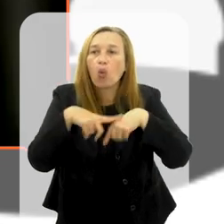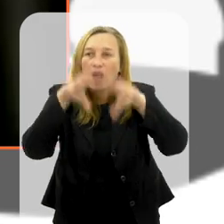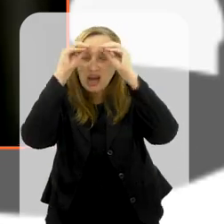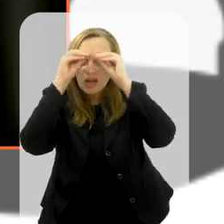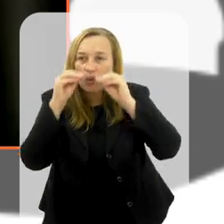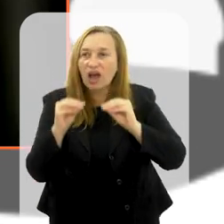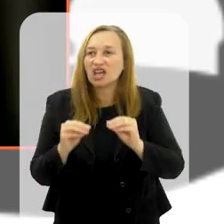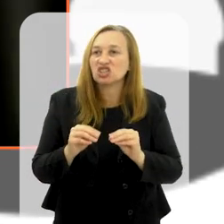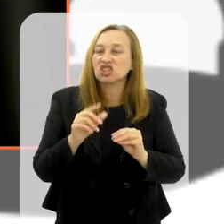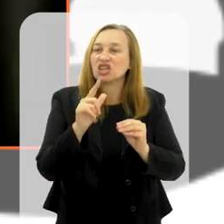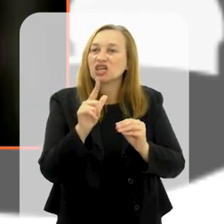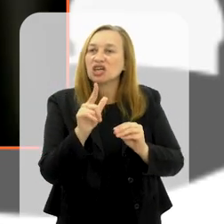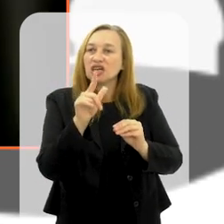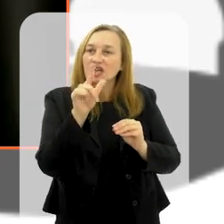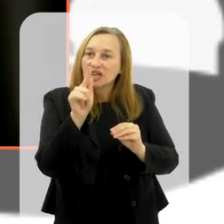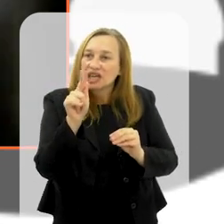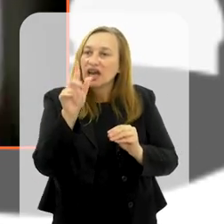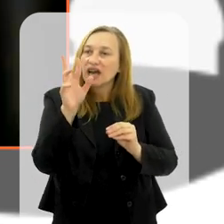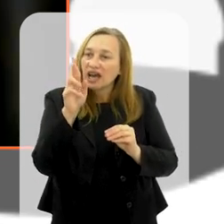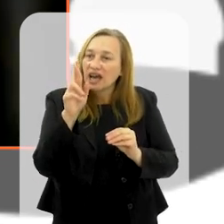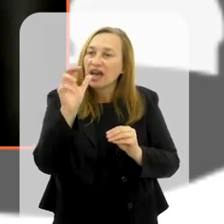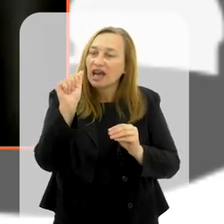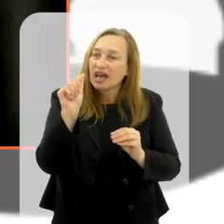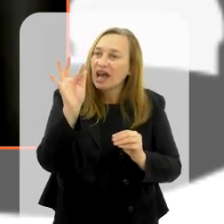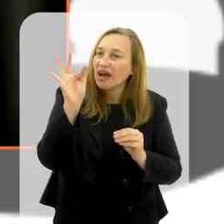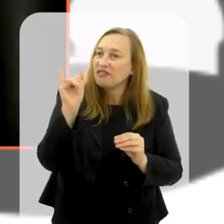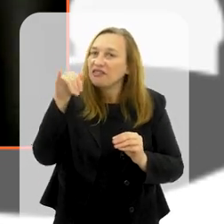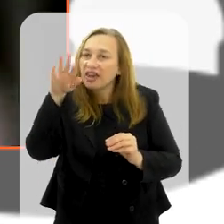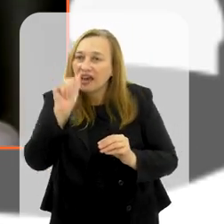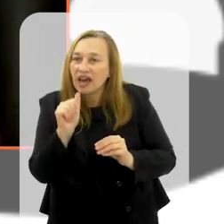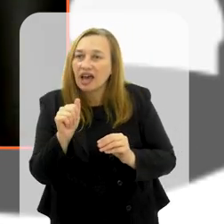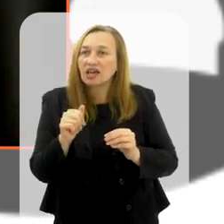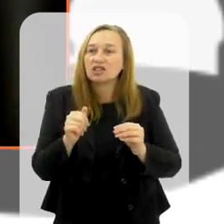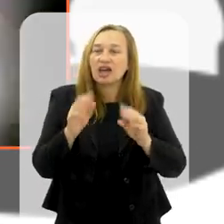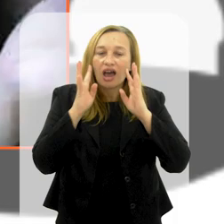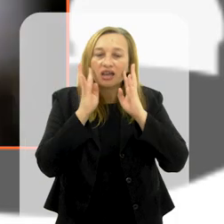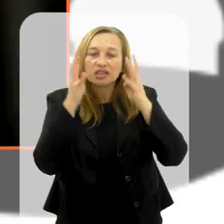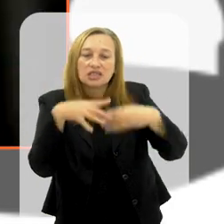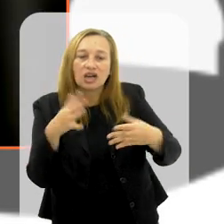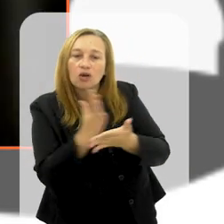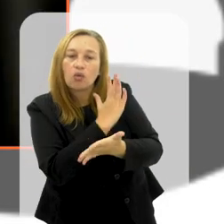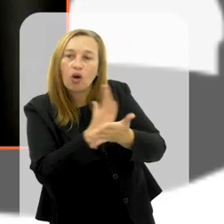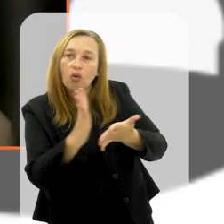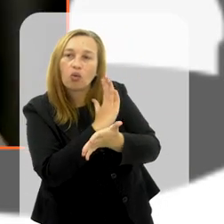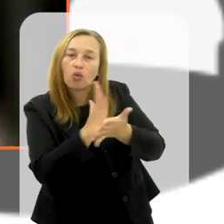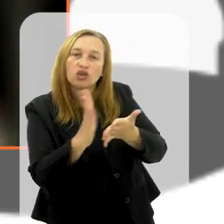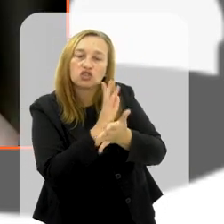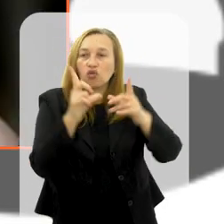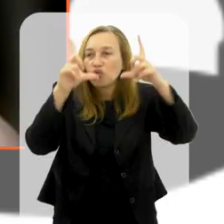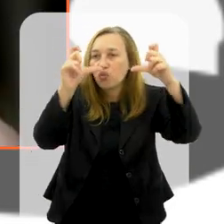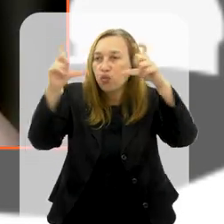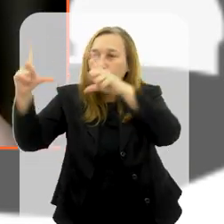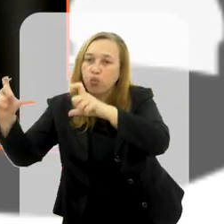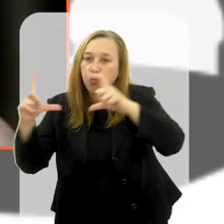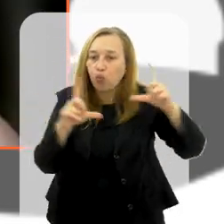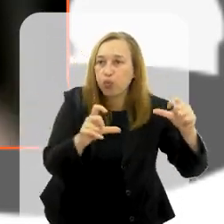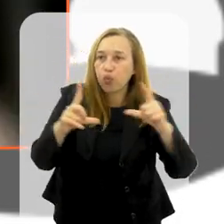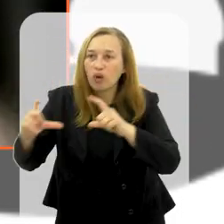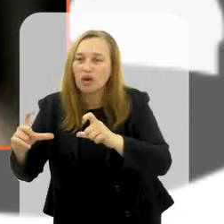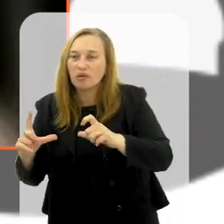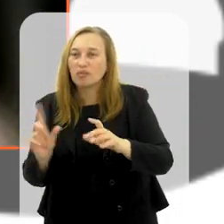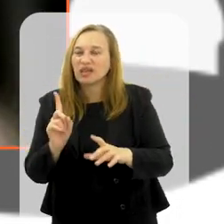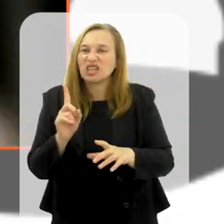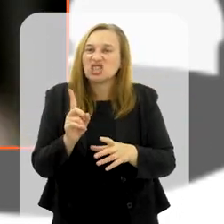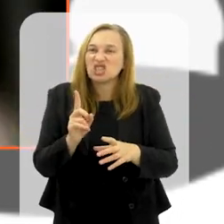uma linguagem gráfica. Tentamos ali fazer um box, um gráfico, né? Tentar chamar atenção com algumas fotos para não